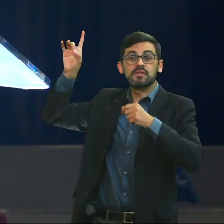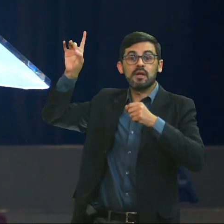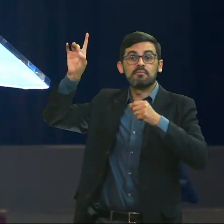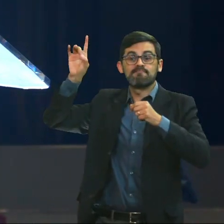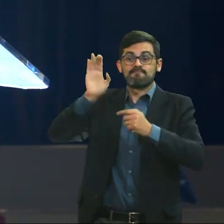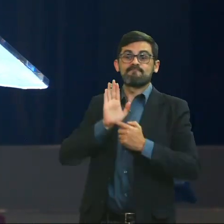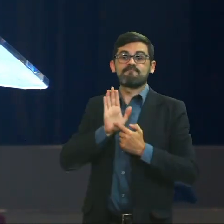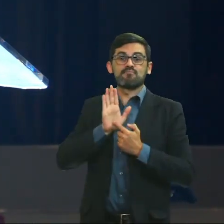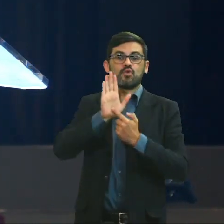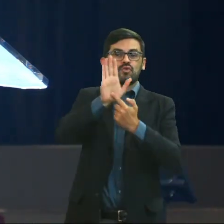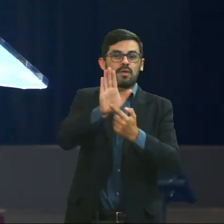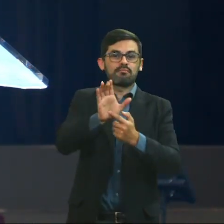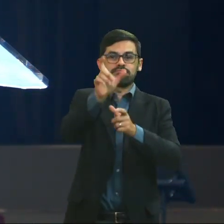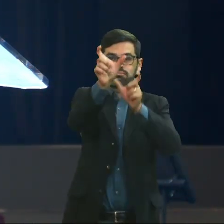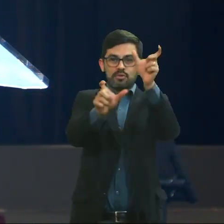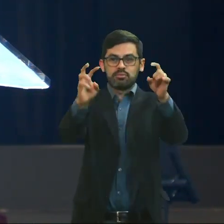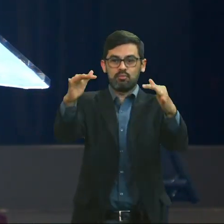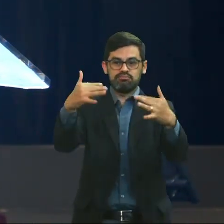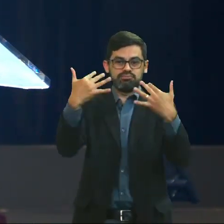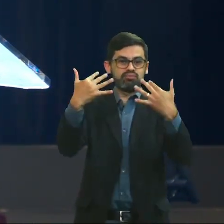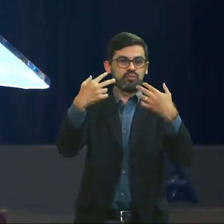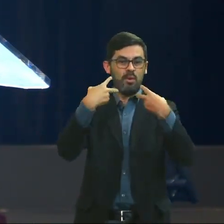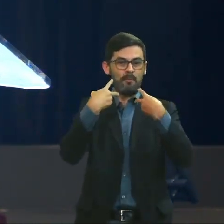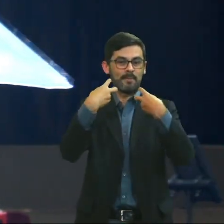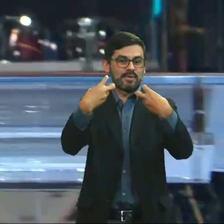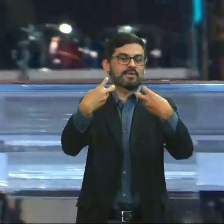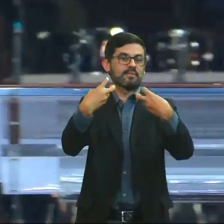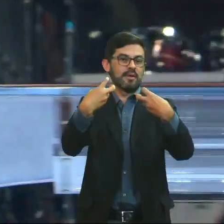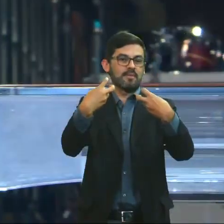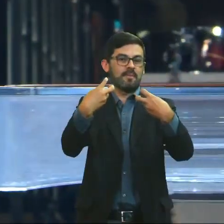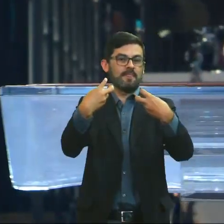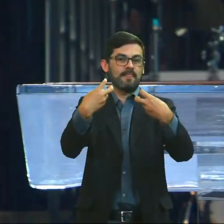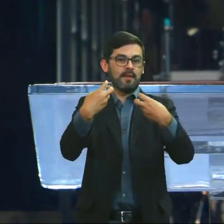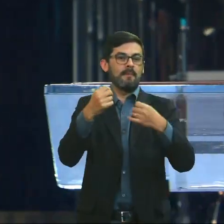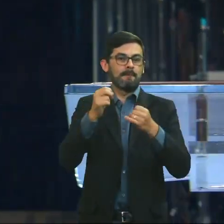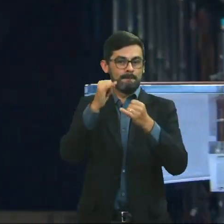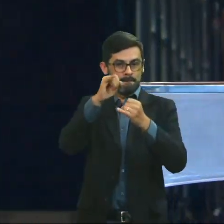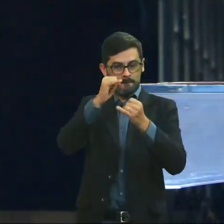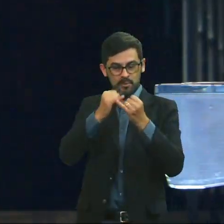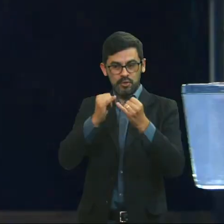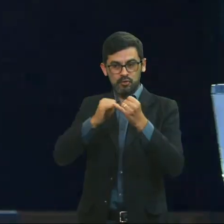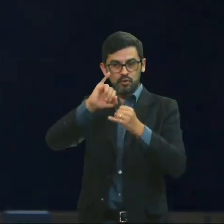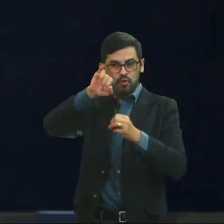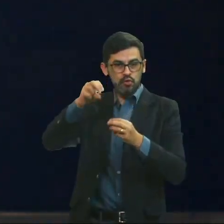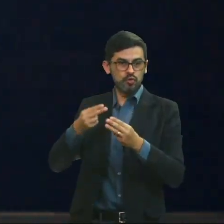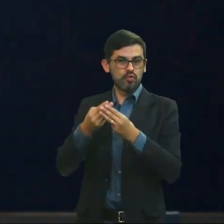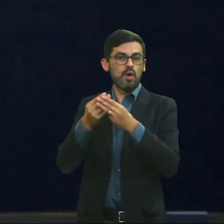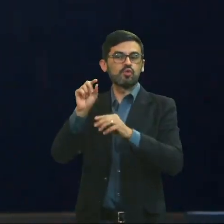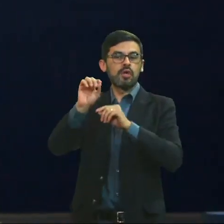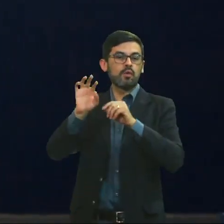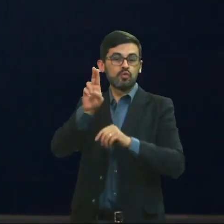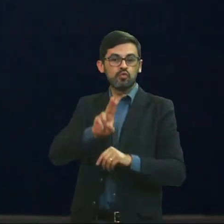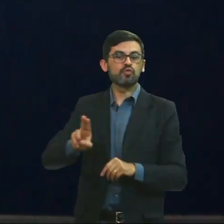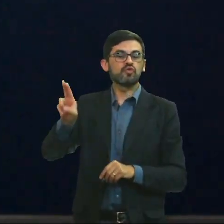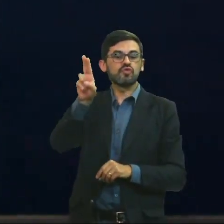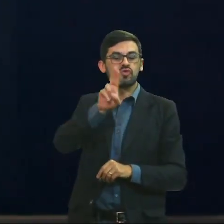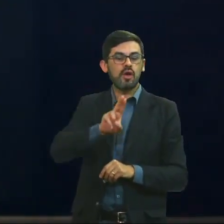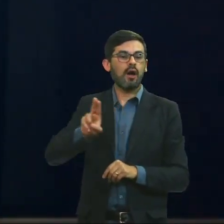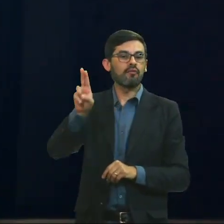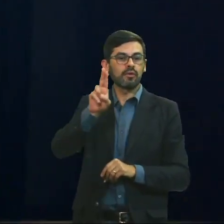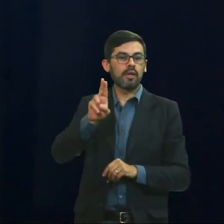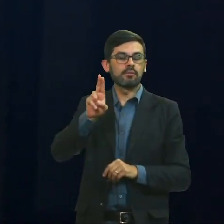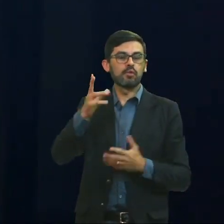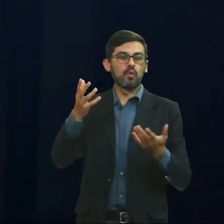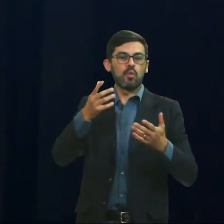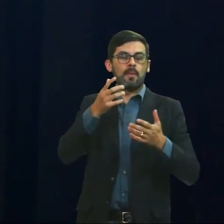visível. É isso que ele está dizendo. É por isso que os judeus, eles tinham o hábito de usar filactérios. Alguns, o que era